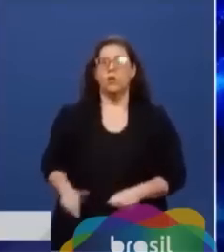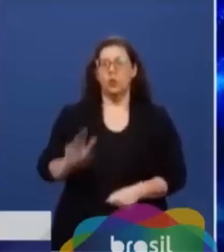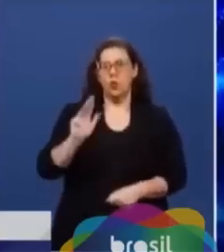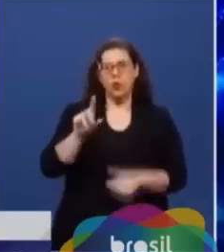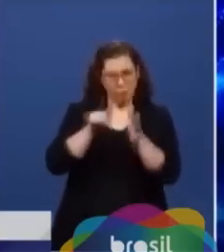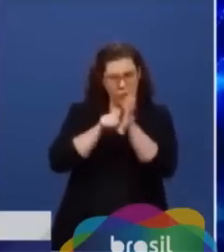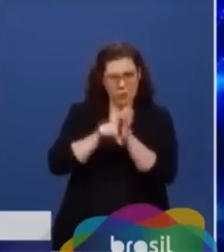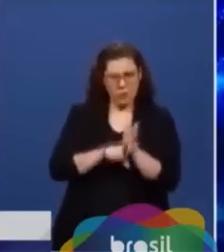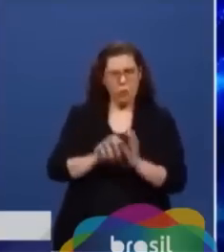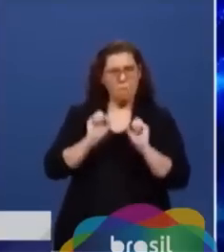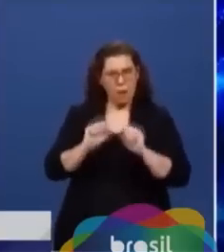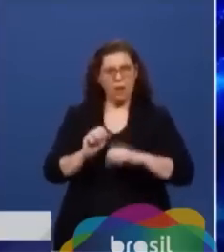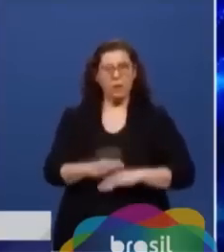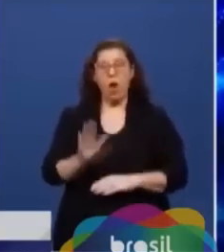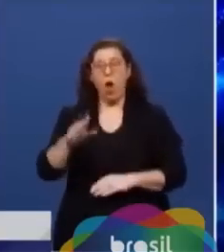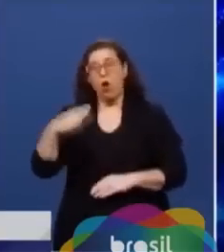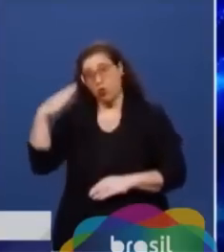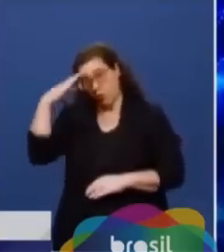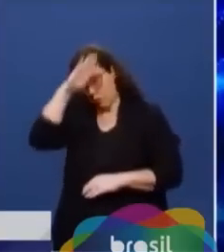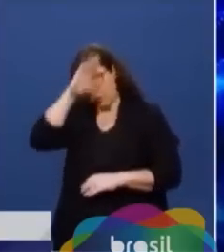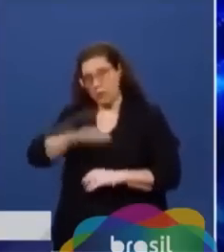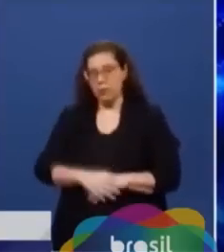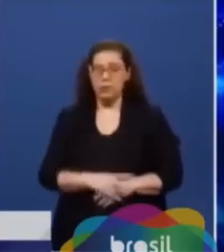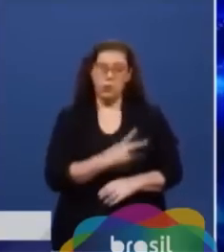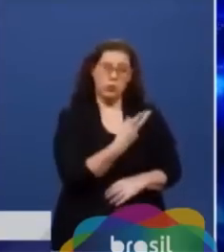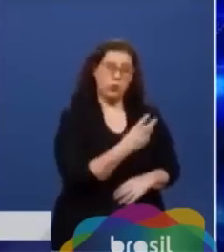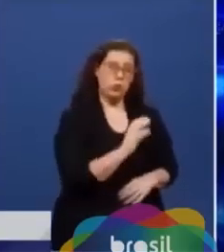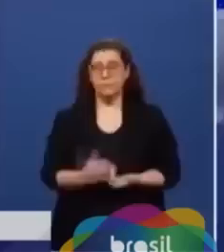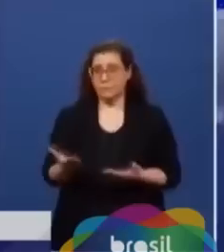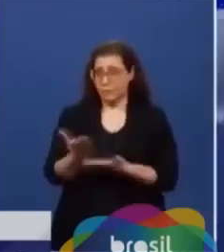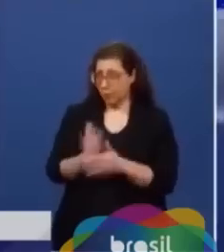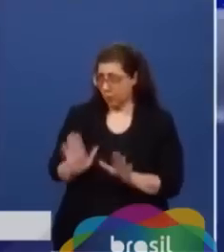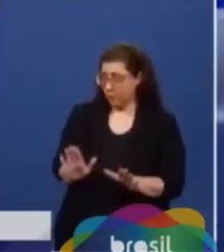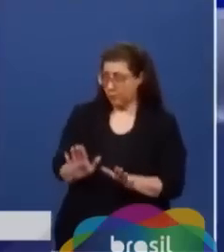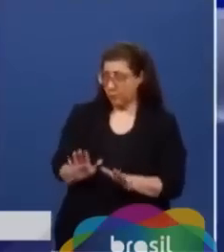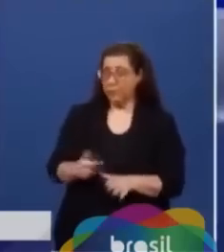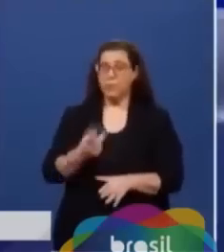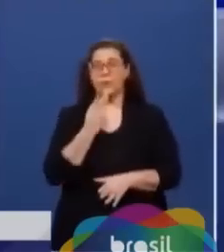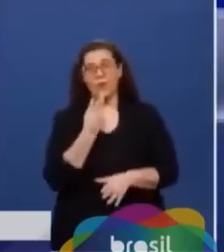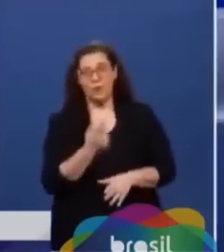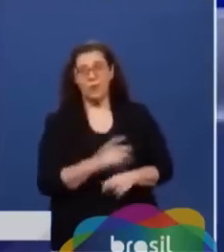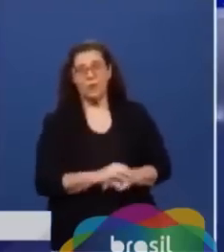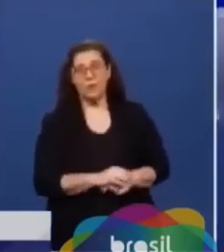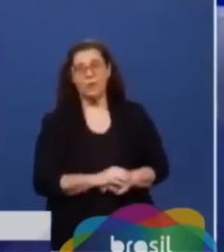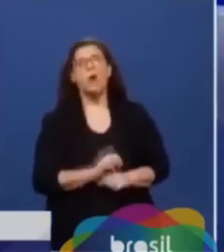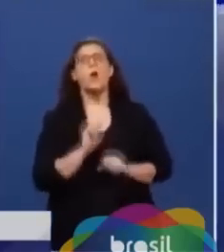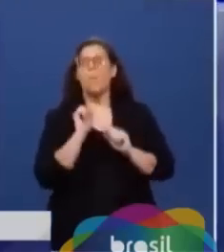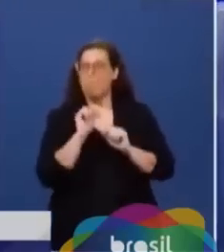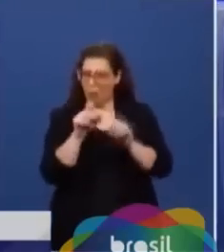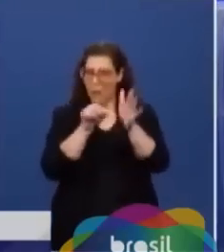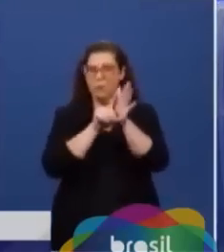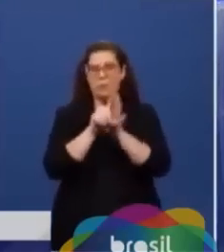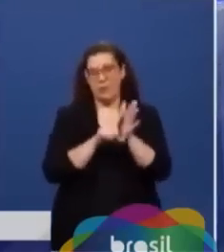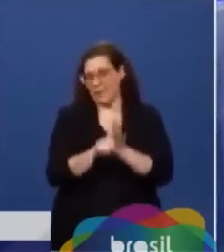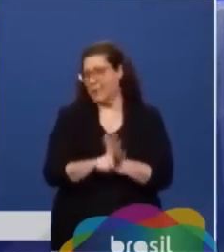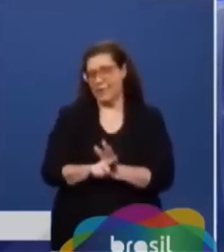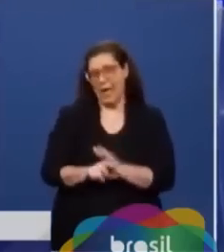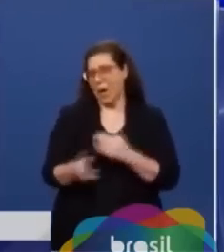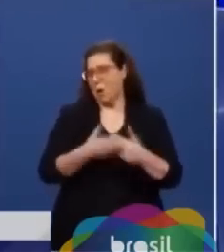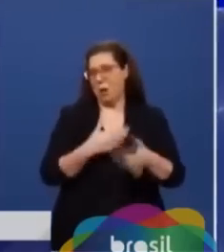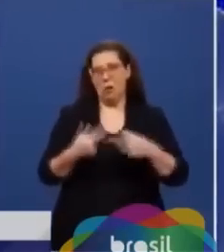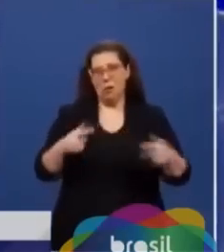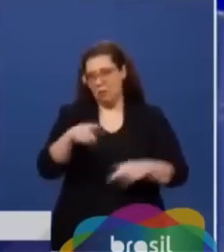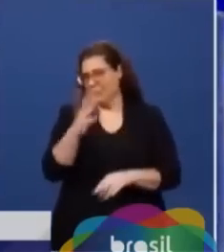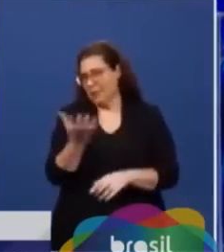Google, desmatamento, Jair Bolsonaro, 2019 a 22. Eu vou lhe falar uma coisa, pode dar um Google, pode dar o que você quiser, você